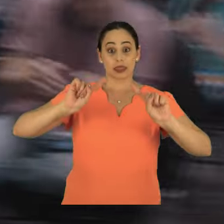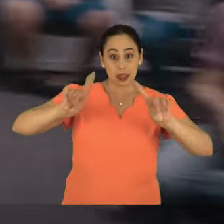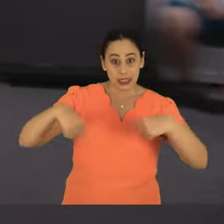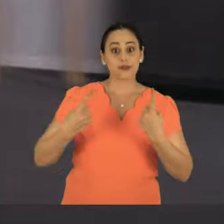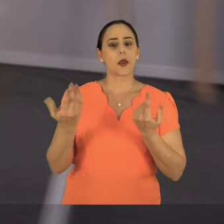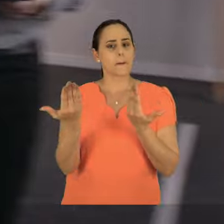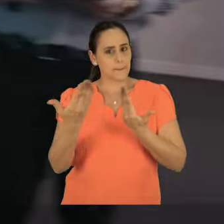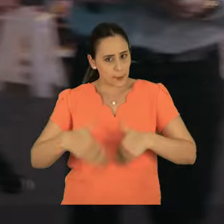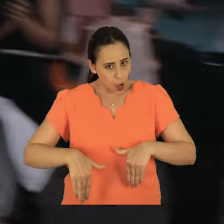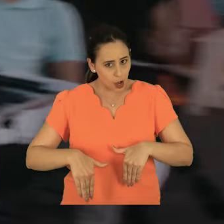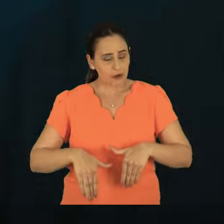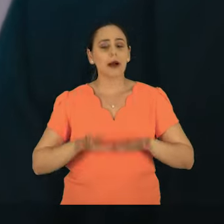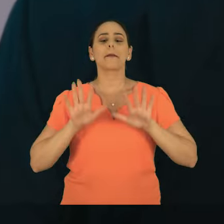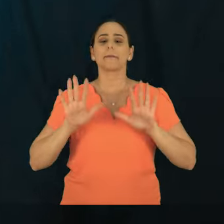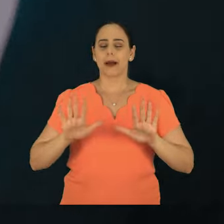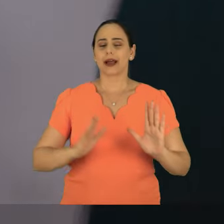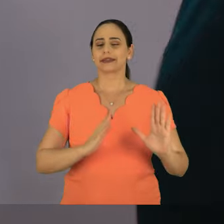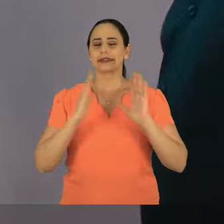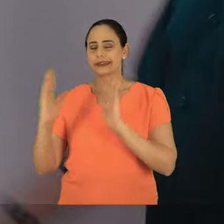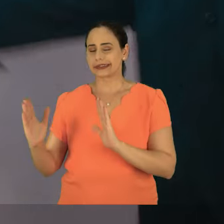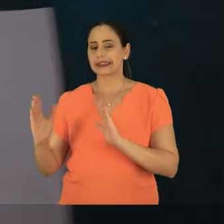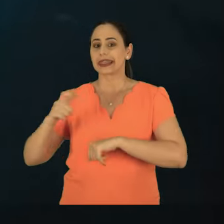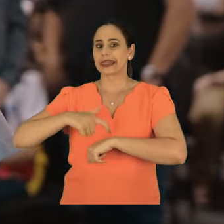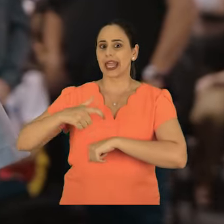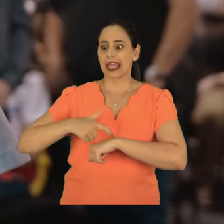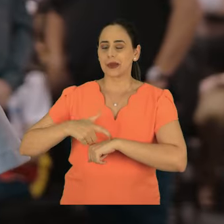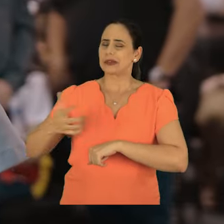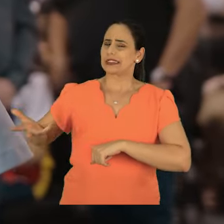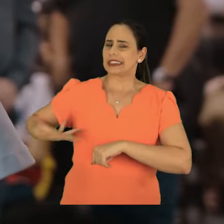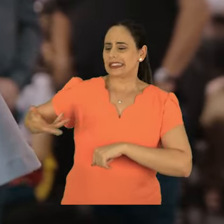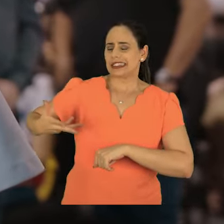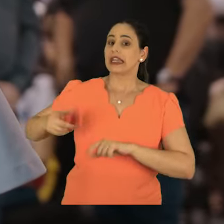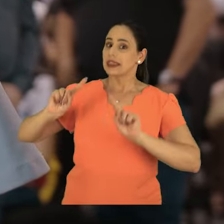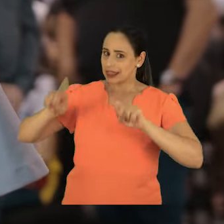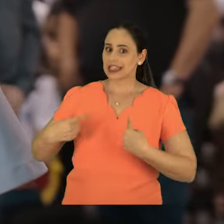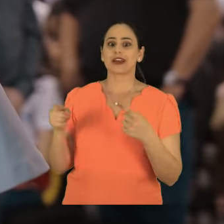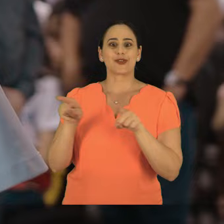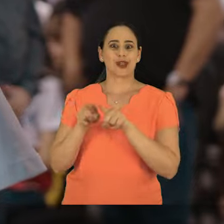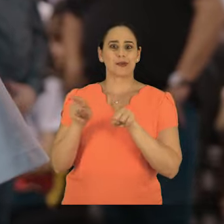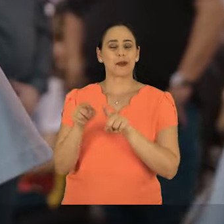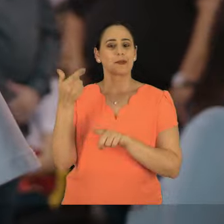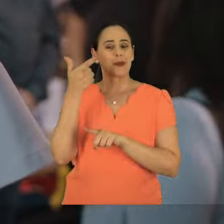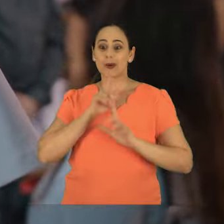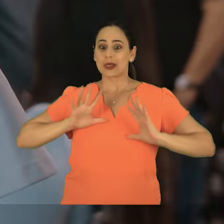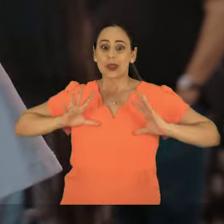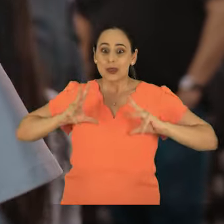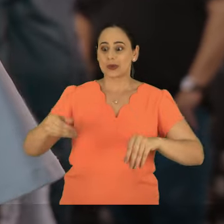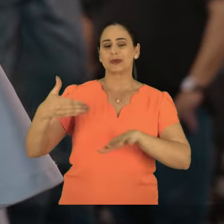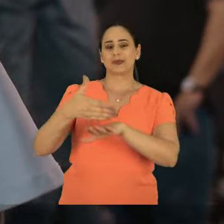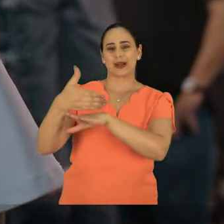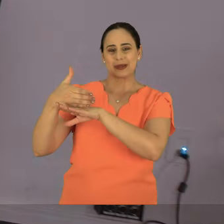Além dos desafios das provas, foi um desafio maior ainda correr contra o tempo para a gente conseguir fazer tudo dentro